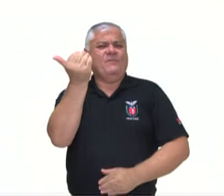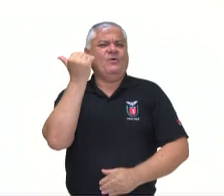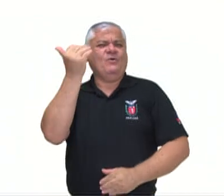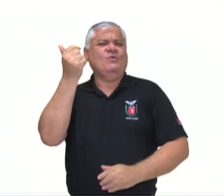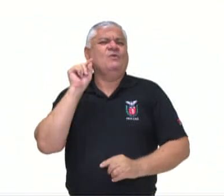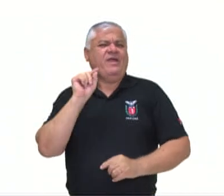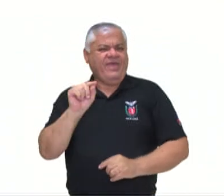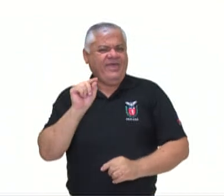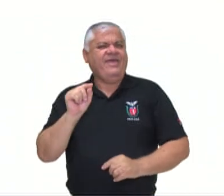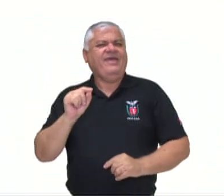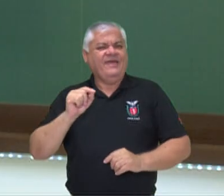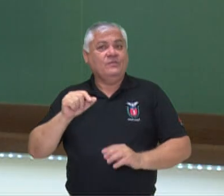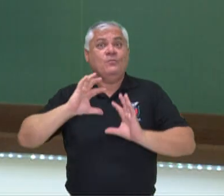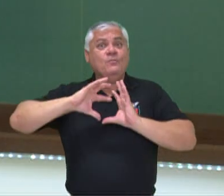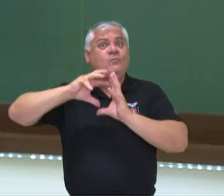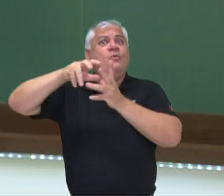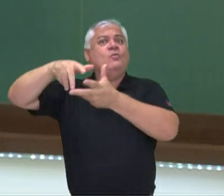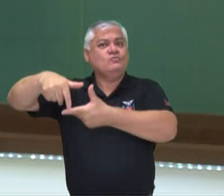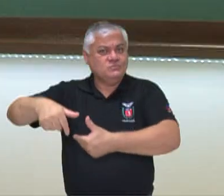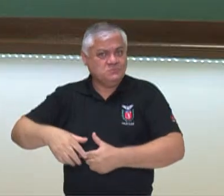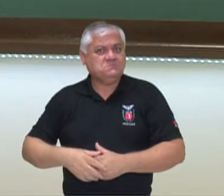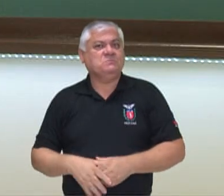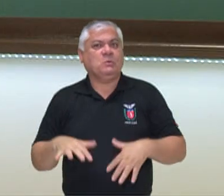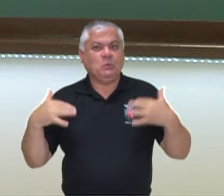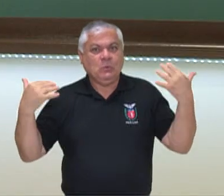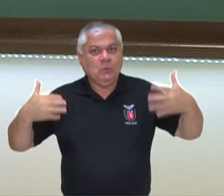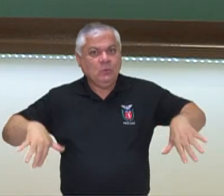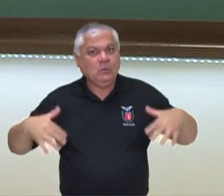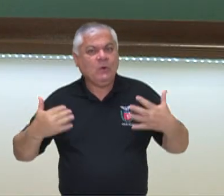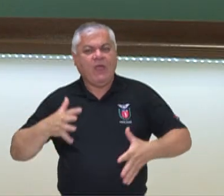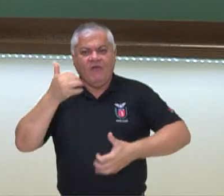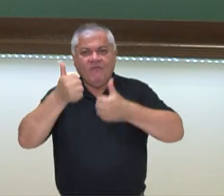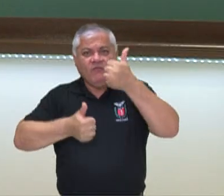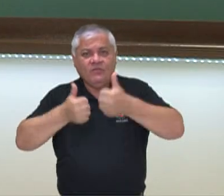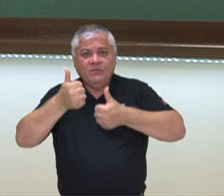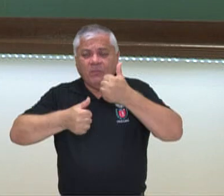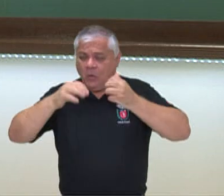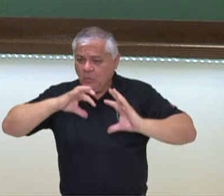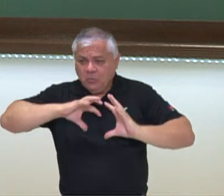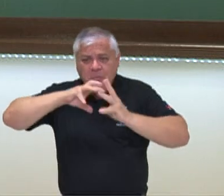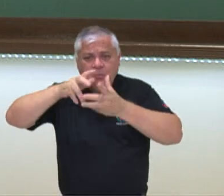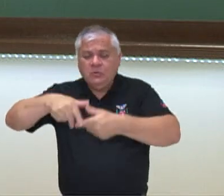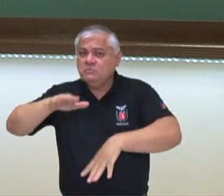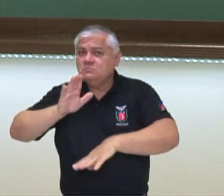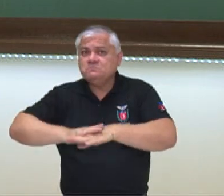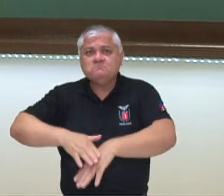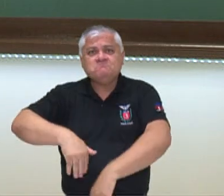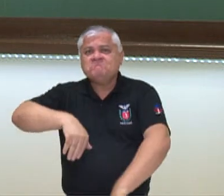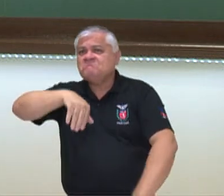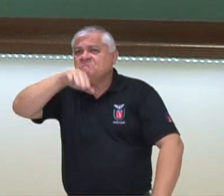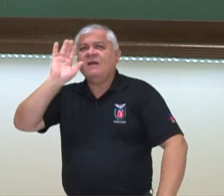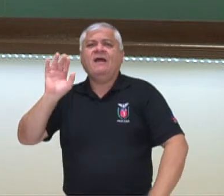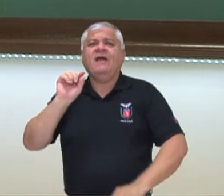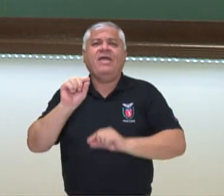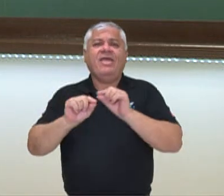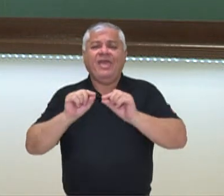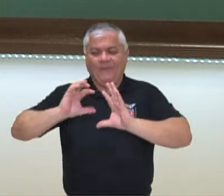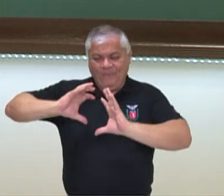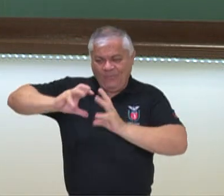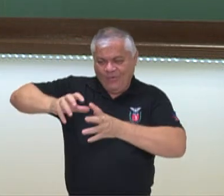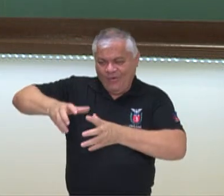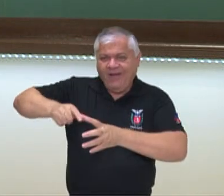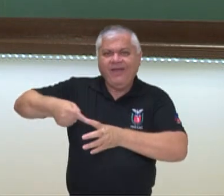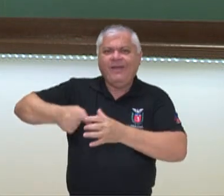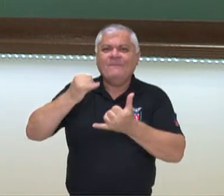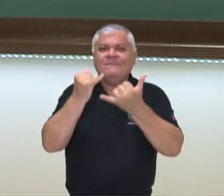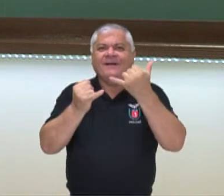evento esportivo do planeta. Olha que loucura. O futebol, dentro desse nosso planeta que tem o formato da bola, ele